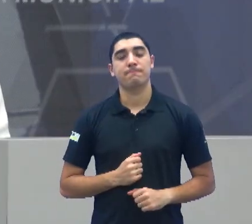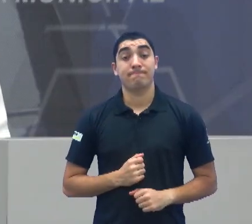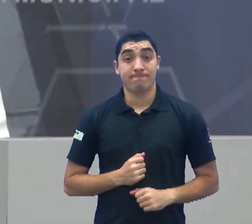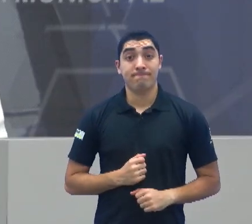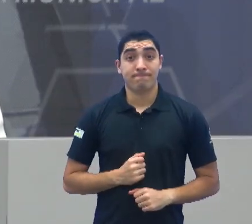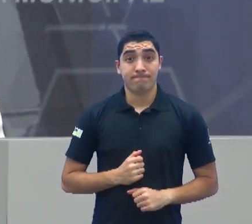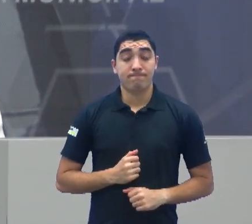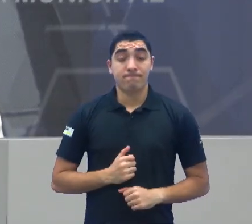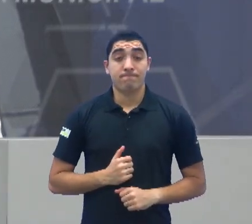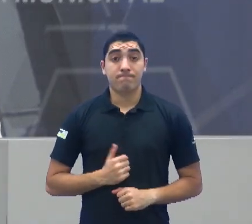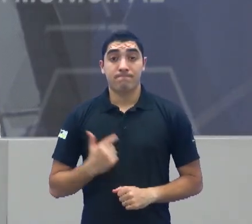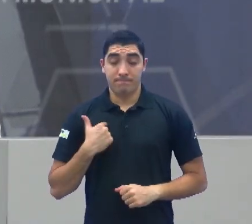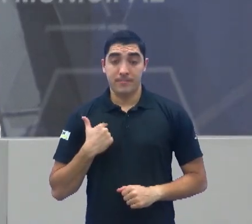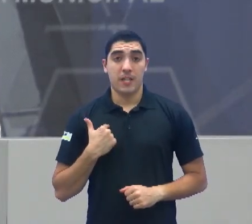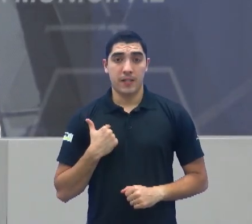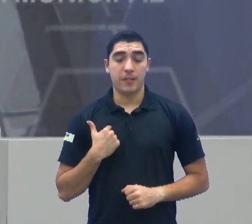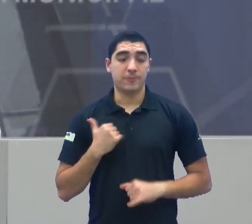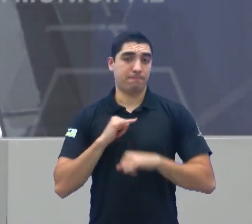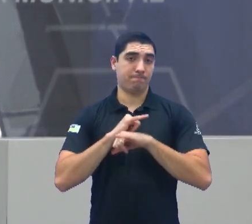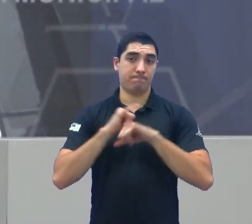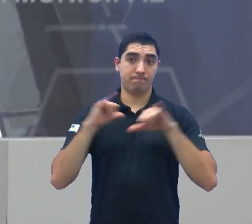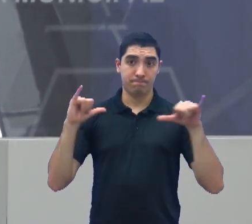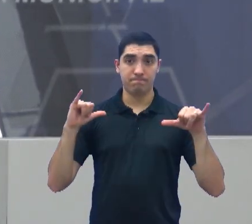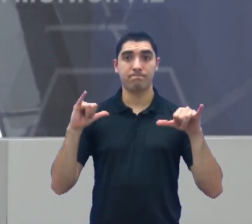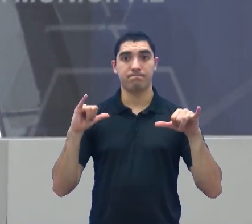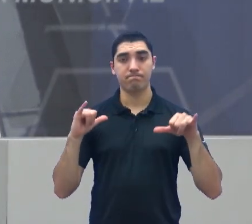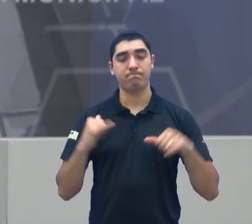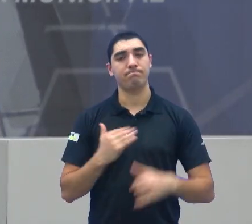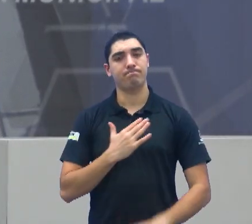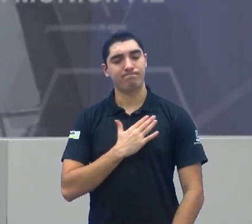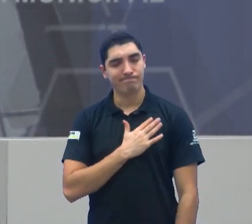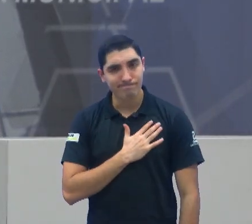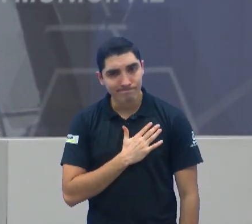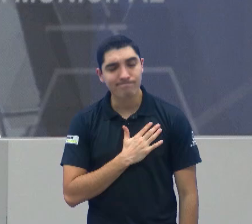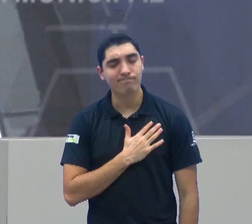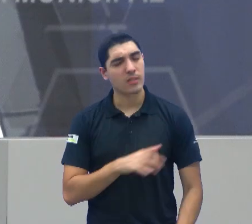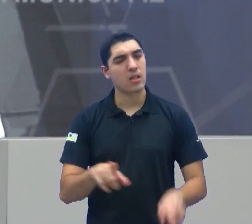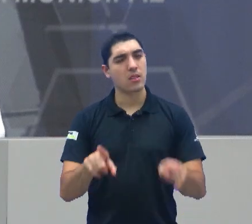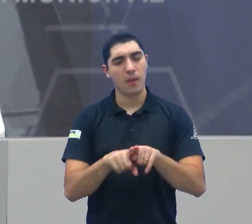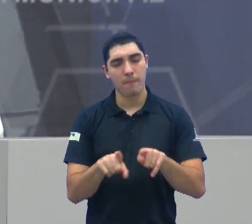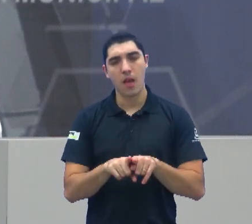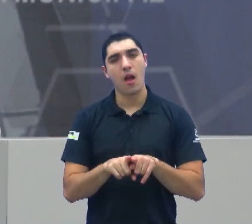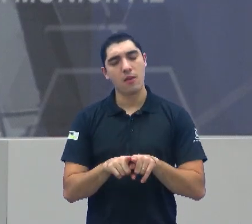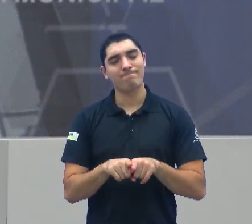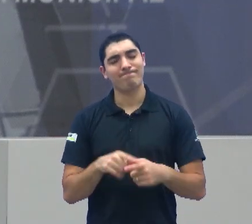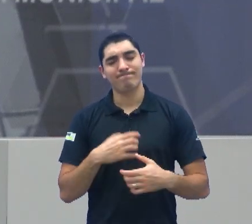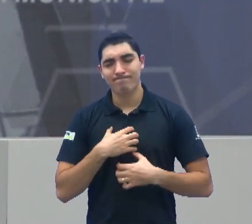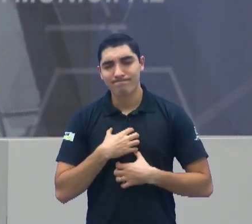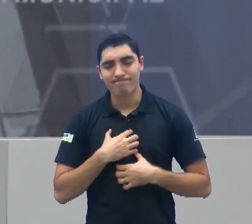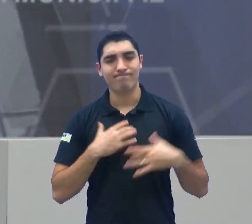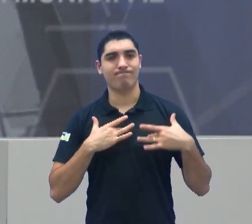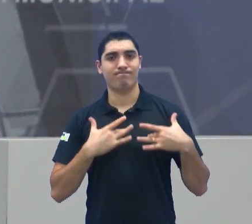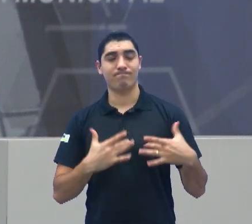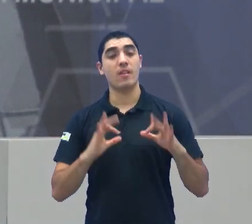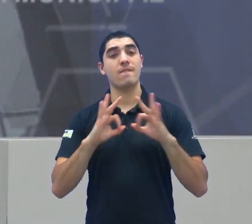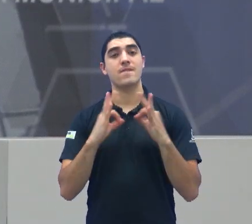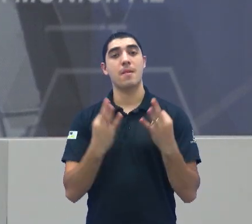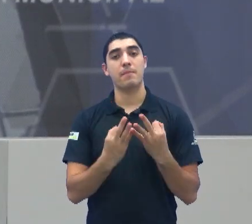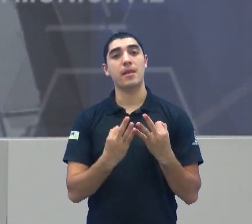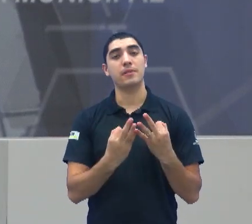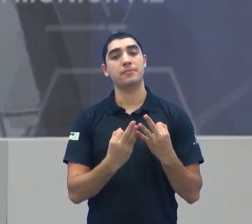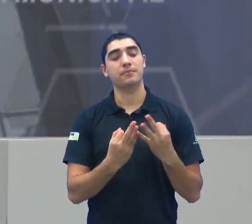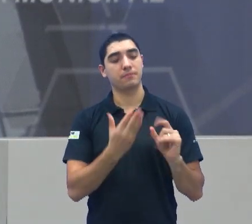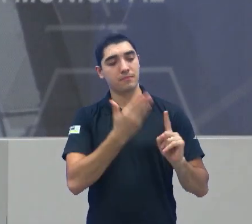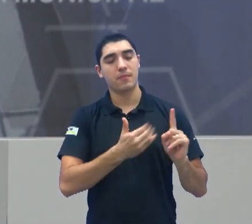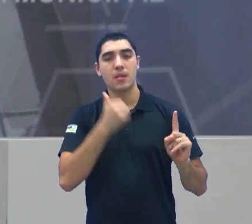manifestando meus mais sinceros sentimentos e toda a minha solidariedade à família da Thalita